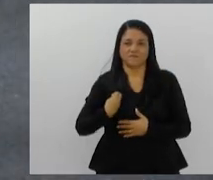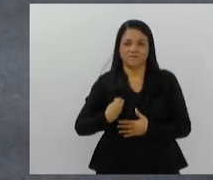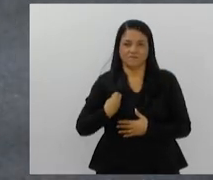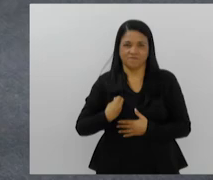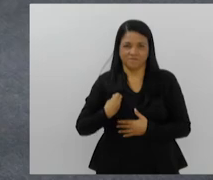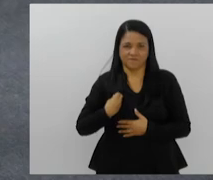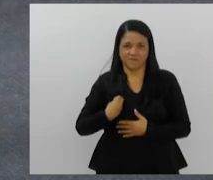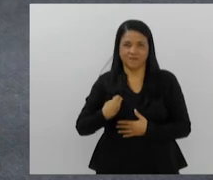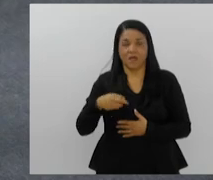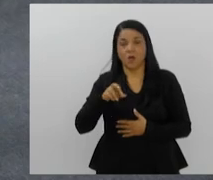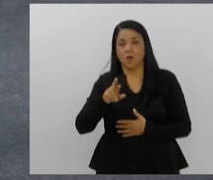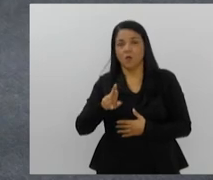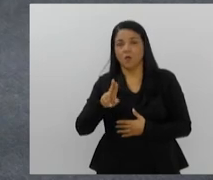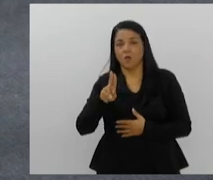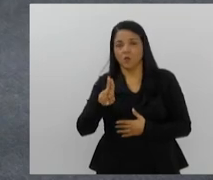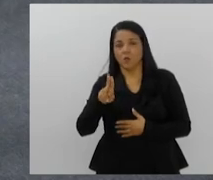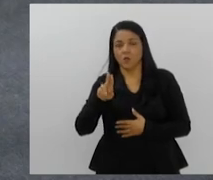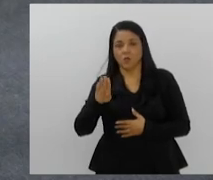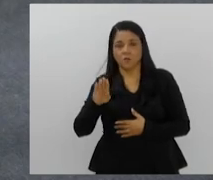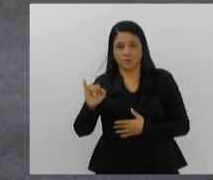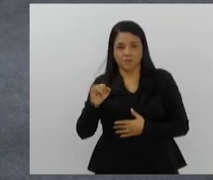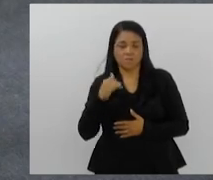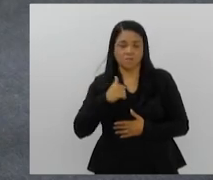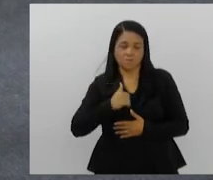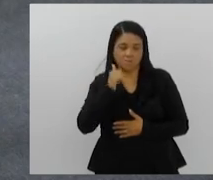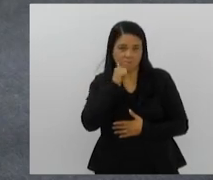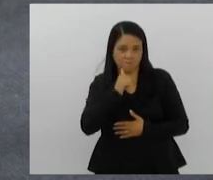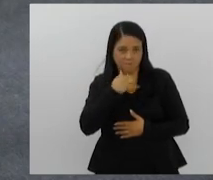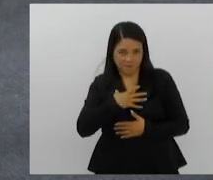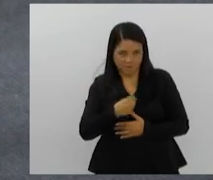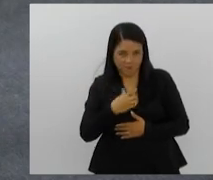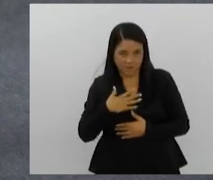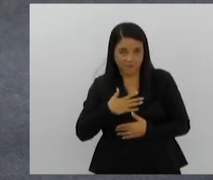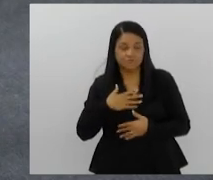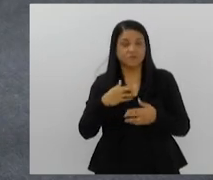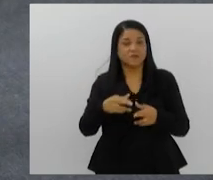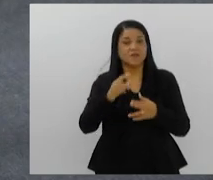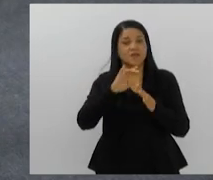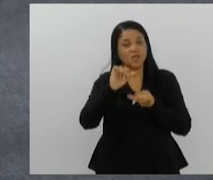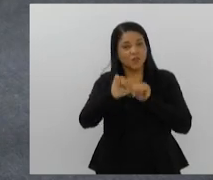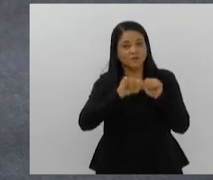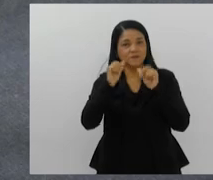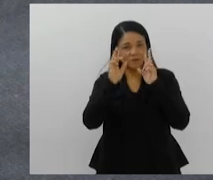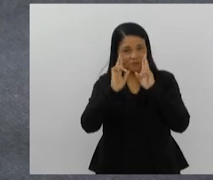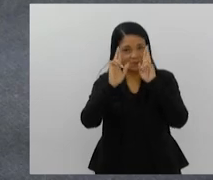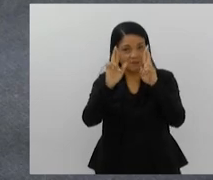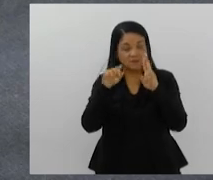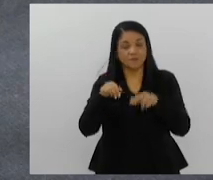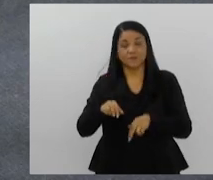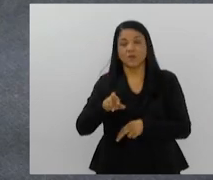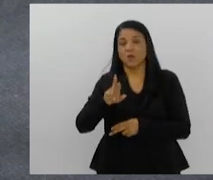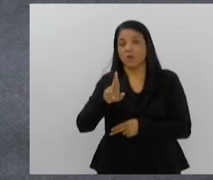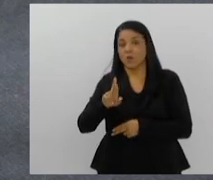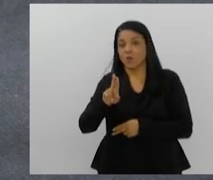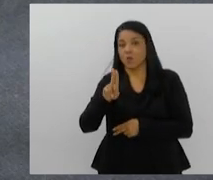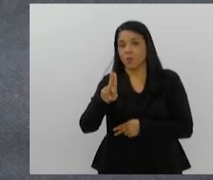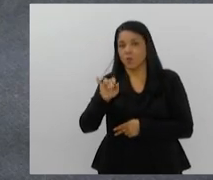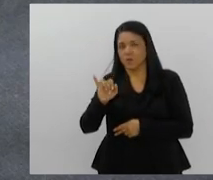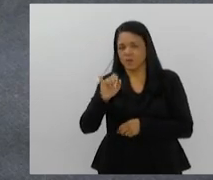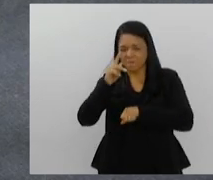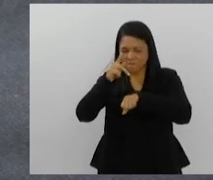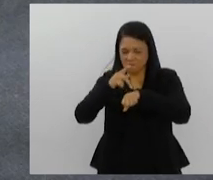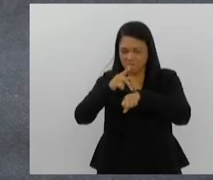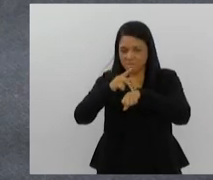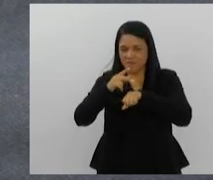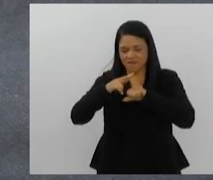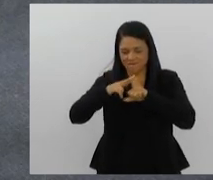com muito amor, com muito carinho, mas também com renovação da esperança. E Rubi é essa pedra preciosa, vermelha, que é a